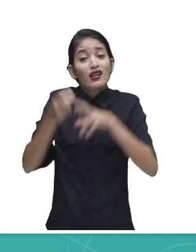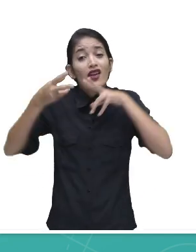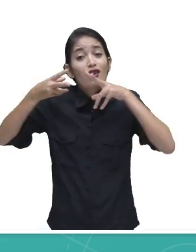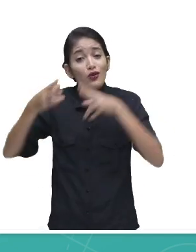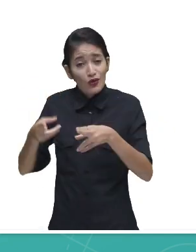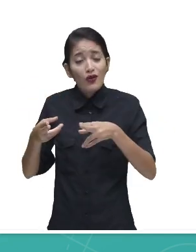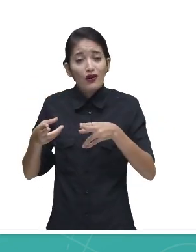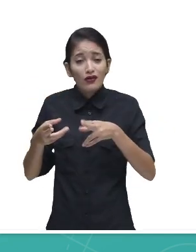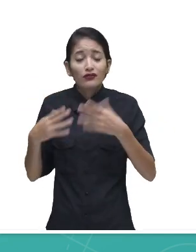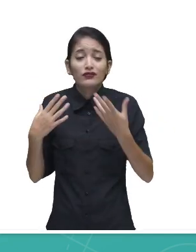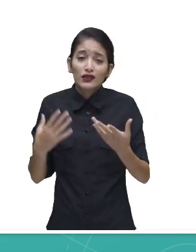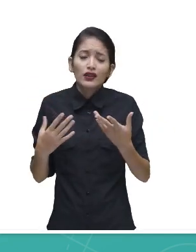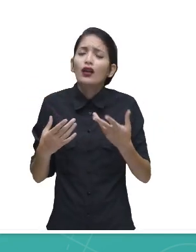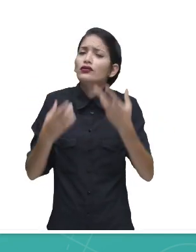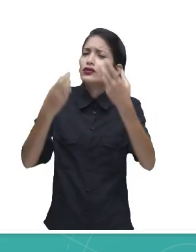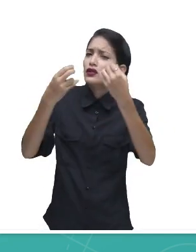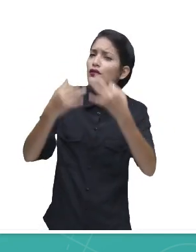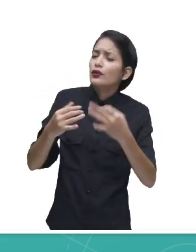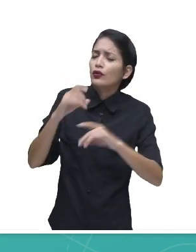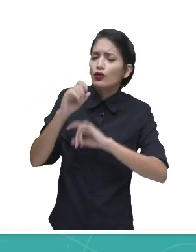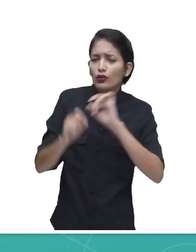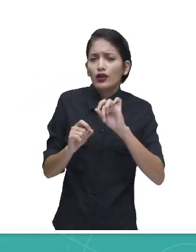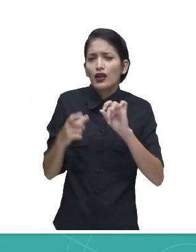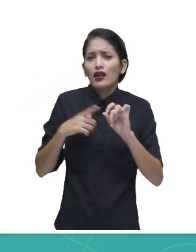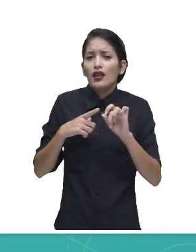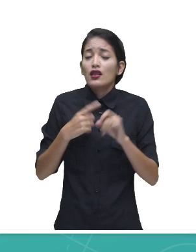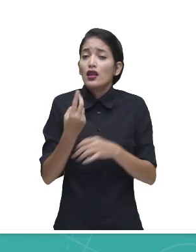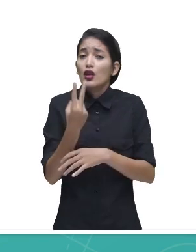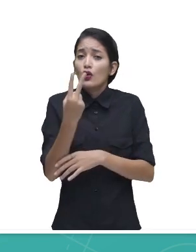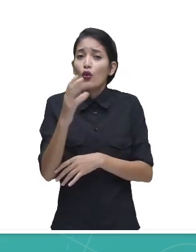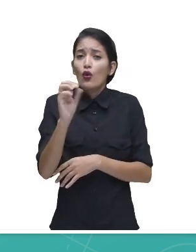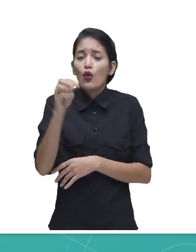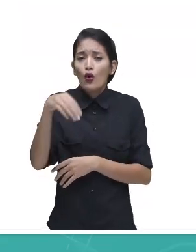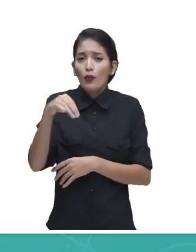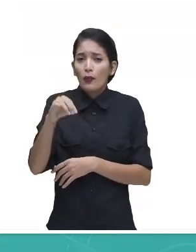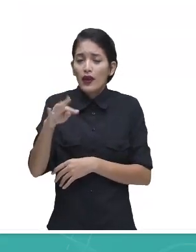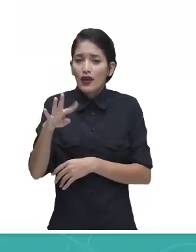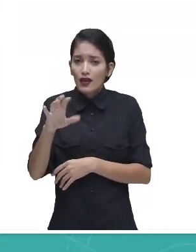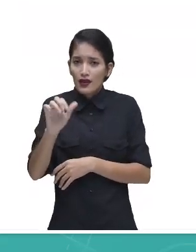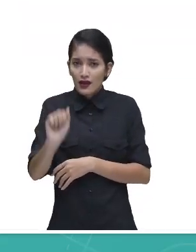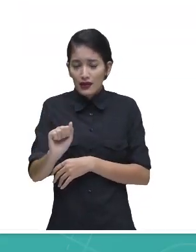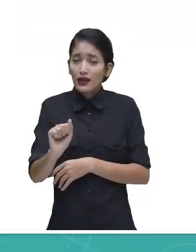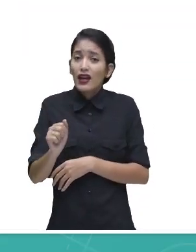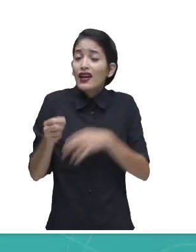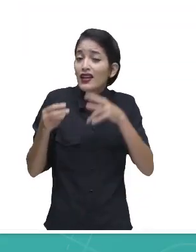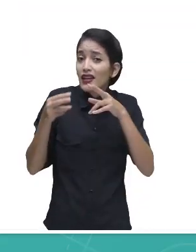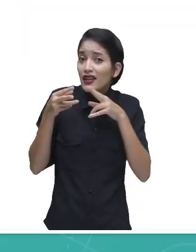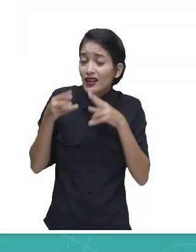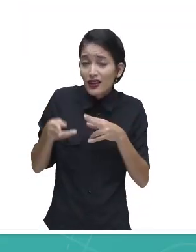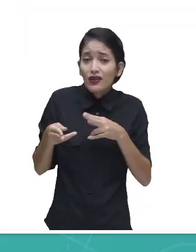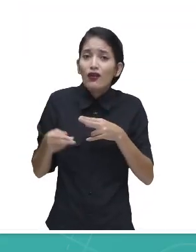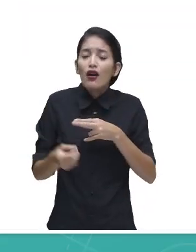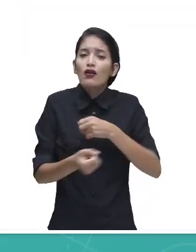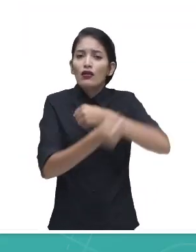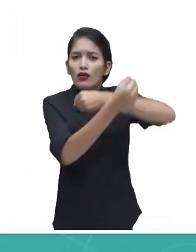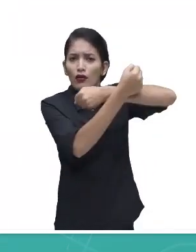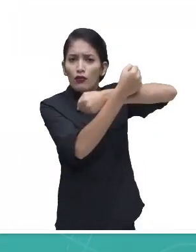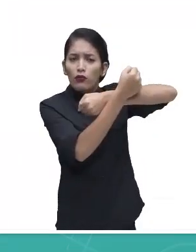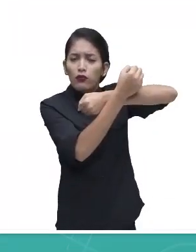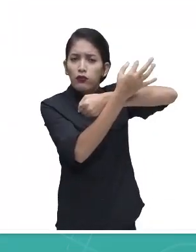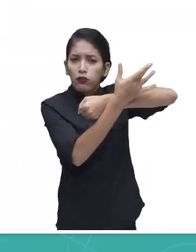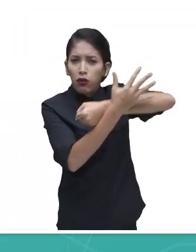Ou seja, ele disse que tinha um cometa que aparecia, que era o mesmo cometa que aparecia em